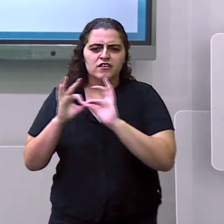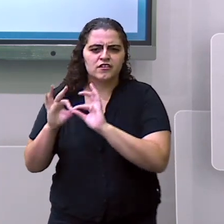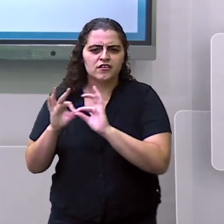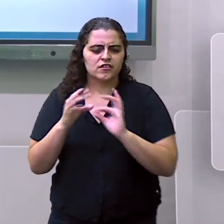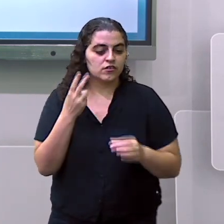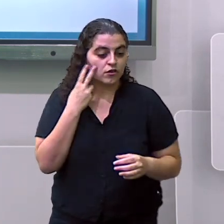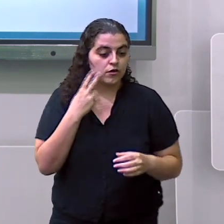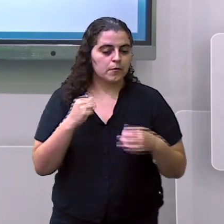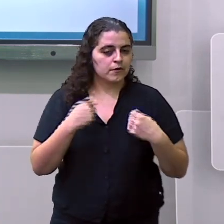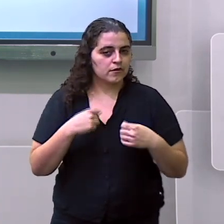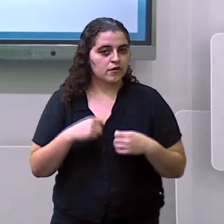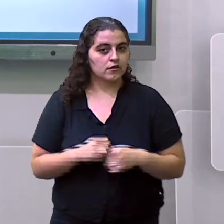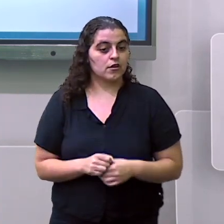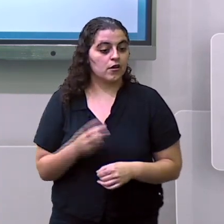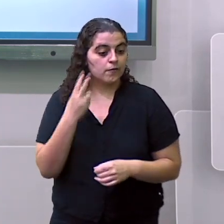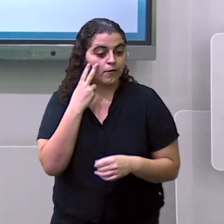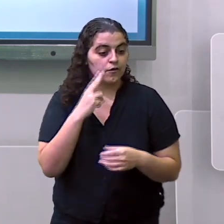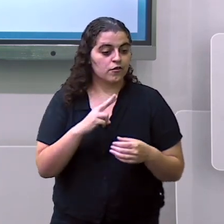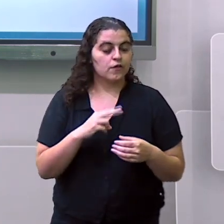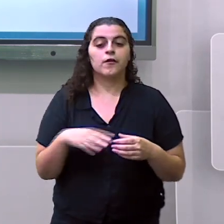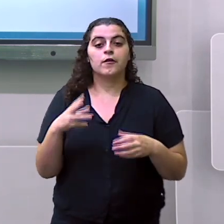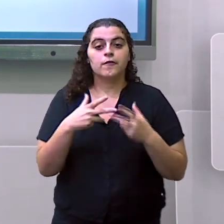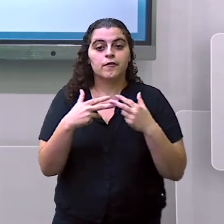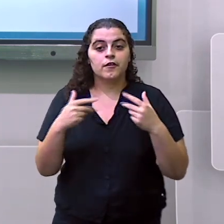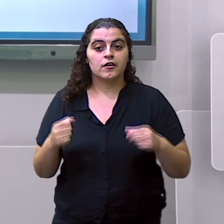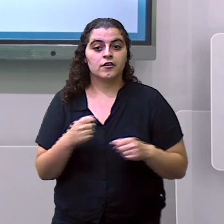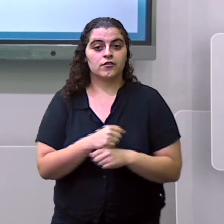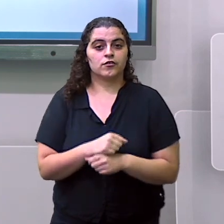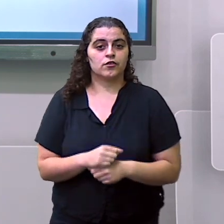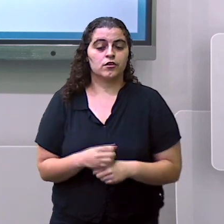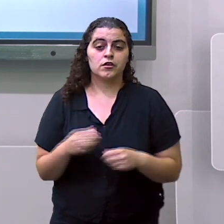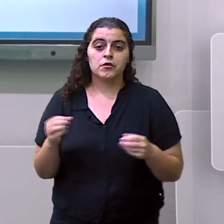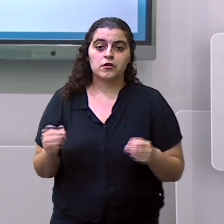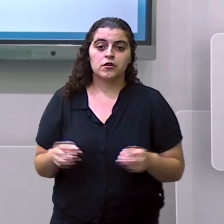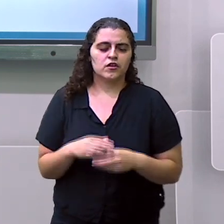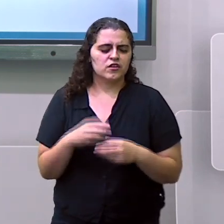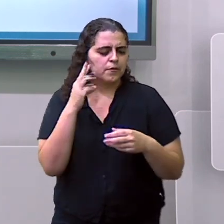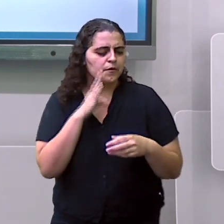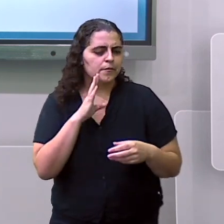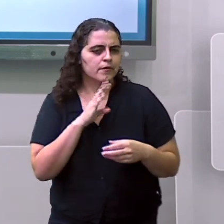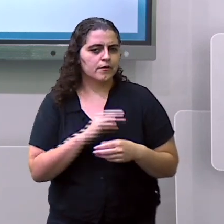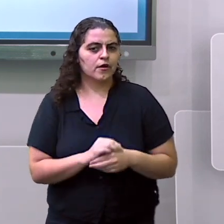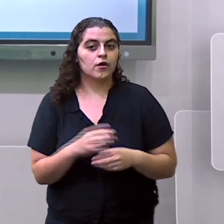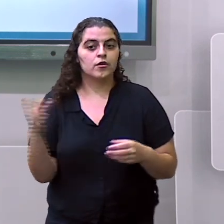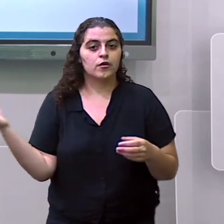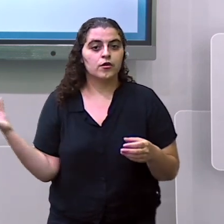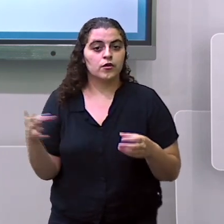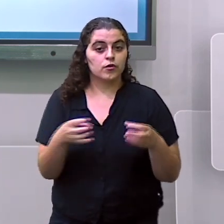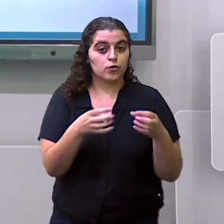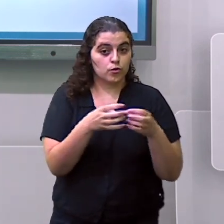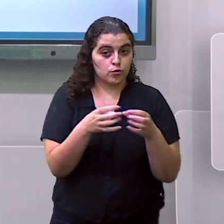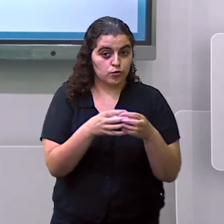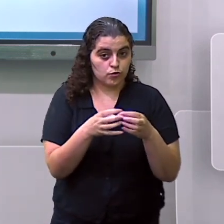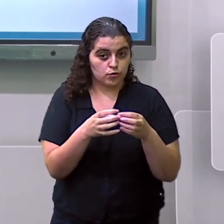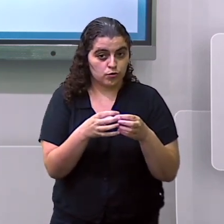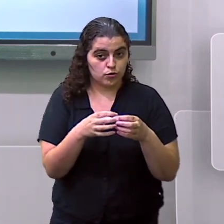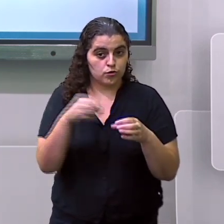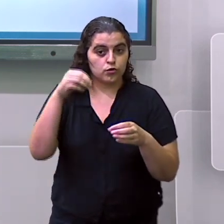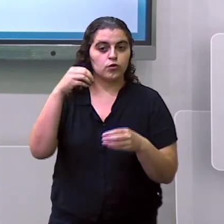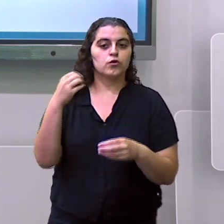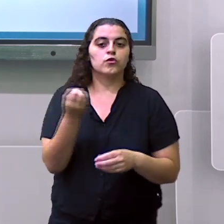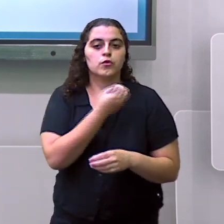especificamente sobre os números fracionários, na qual nós finalizamos aqui esse grupo dos conjuntos numéricos dentro